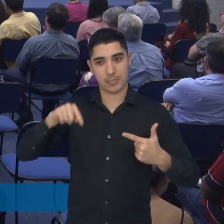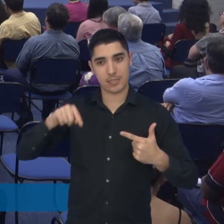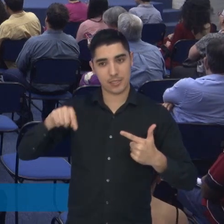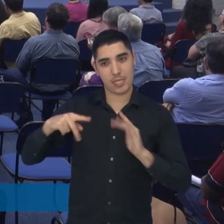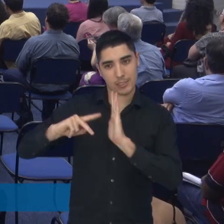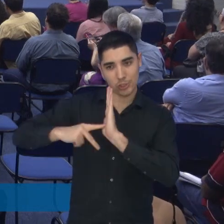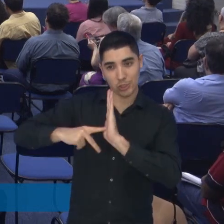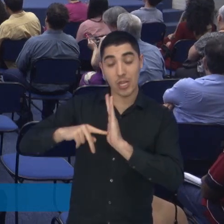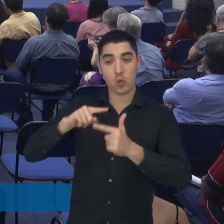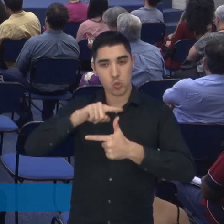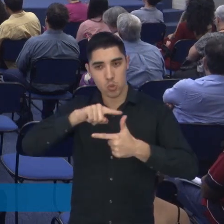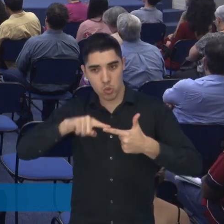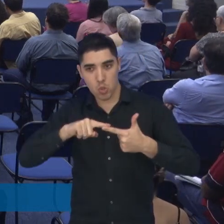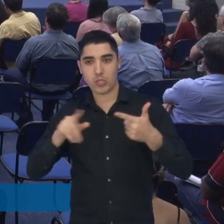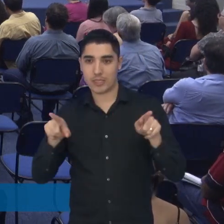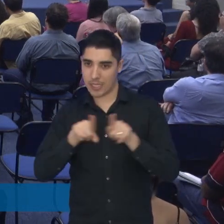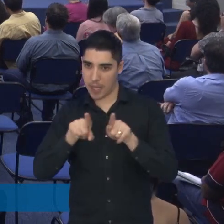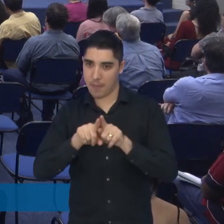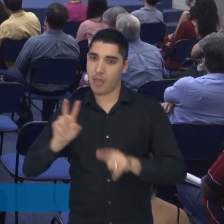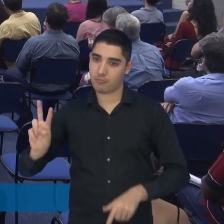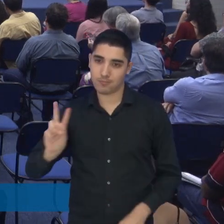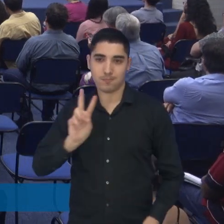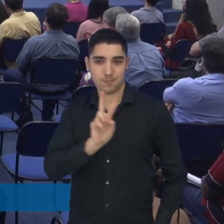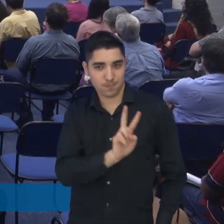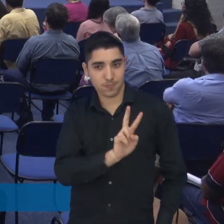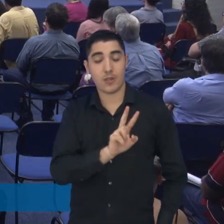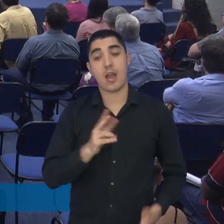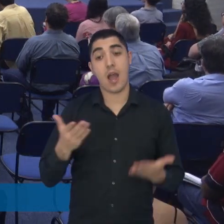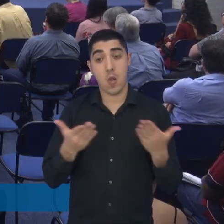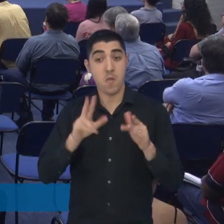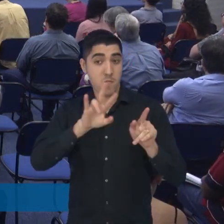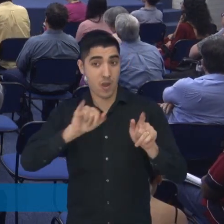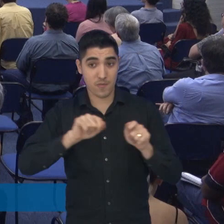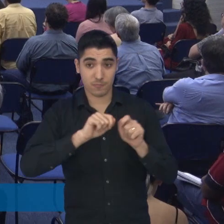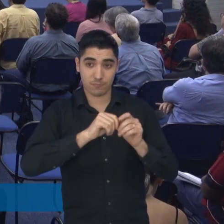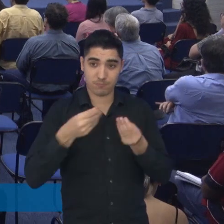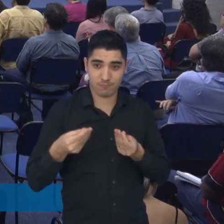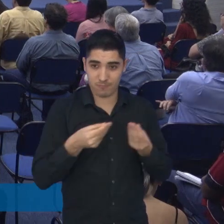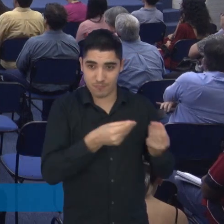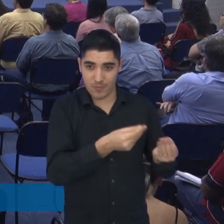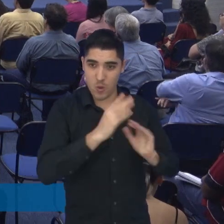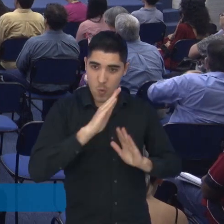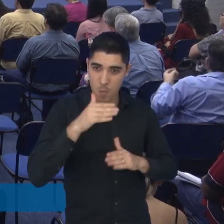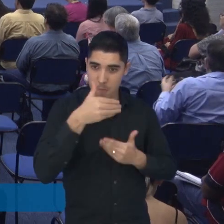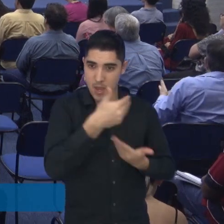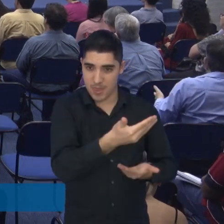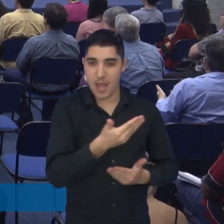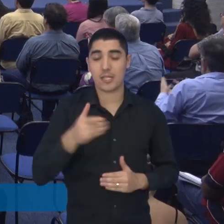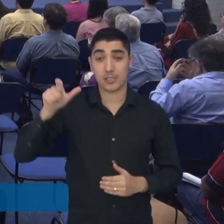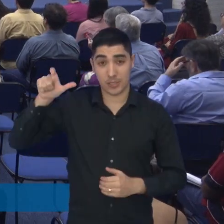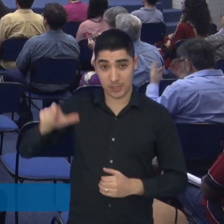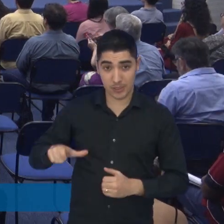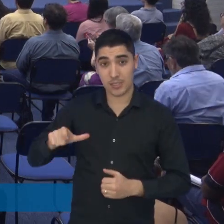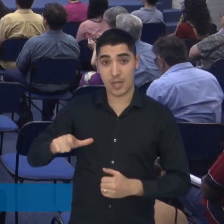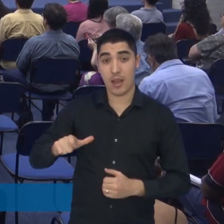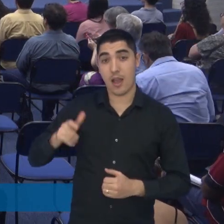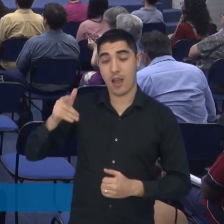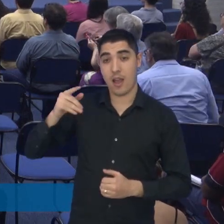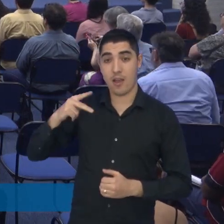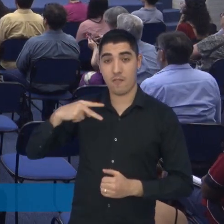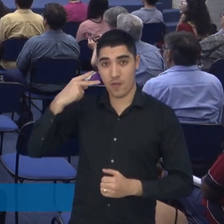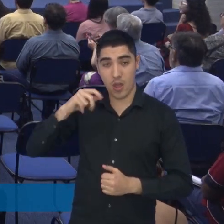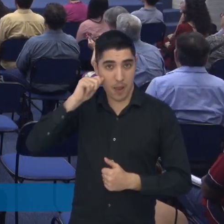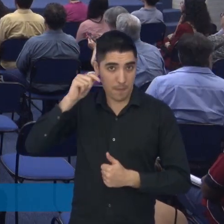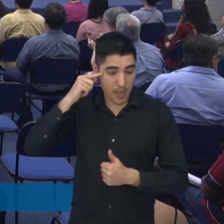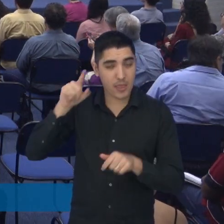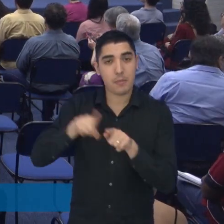que se dirijam à frente da mesa, para também serem homenageados pela vereadora Amélia e pelo deputado Alencar Santana, que não pôde